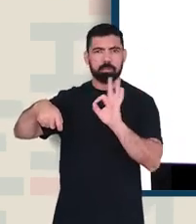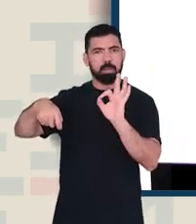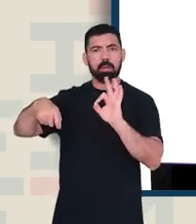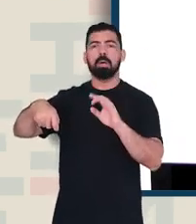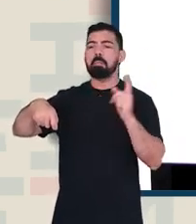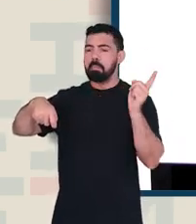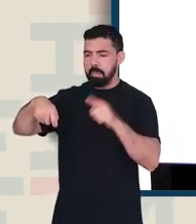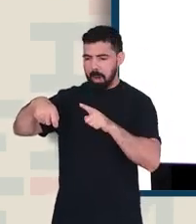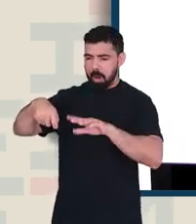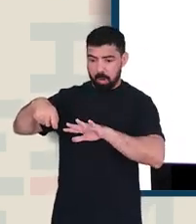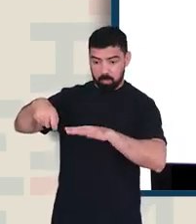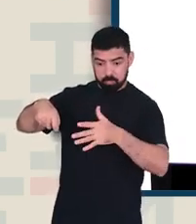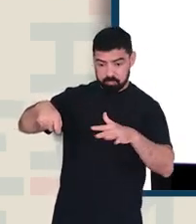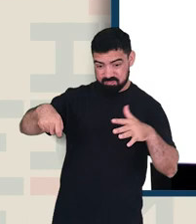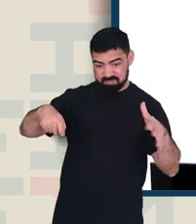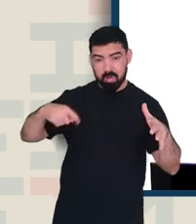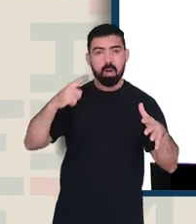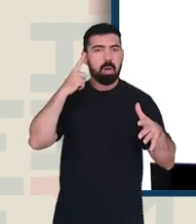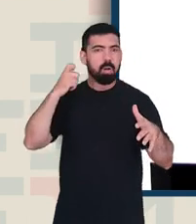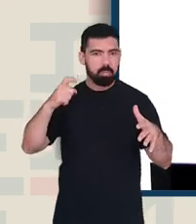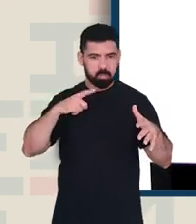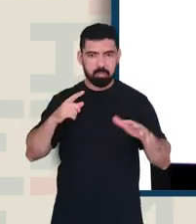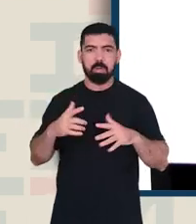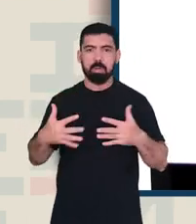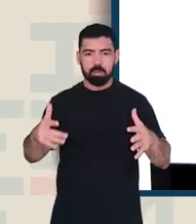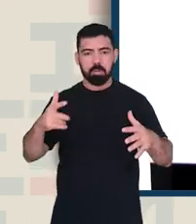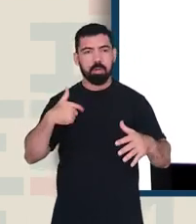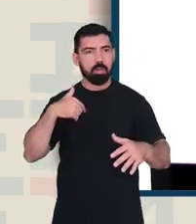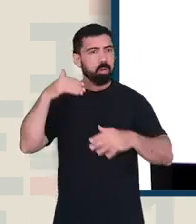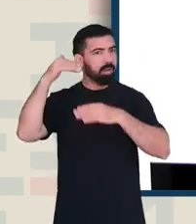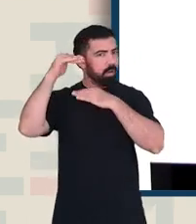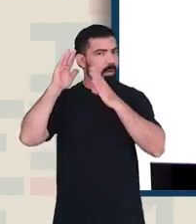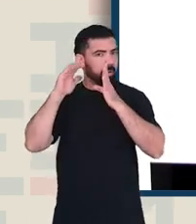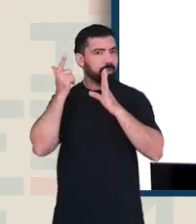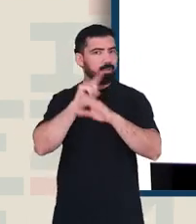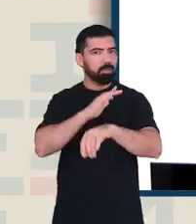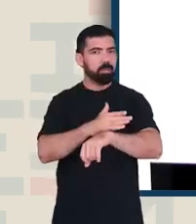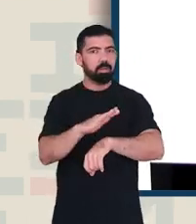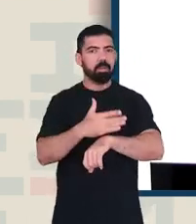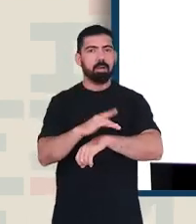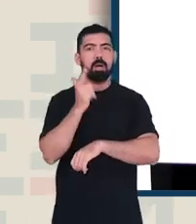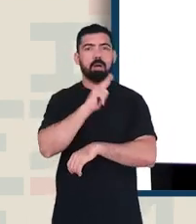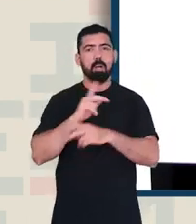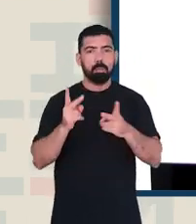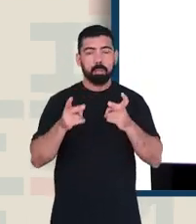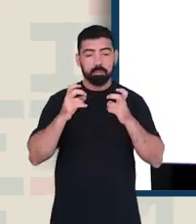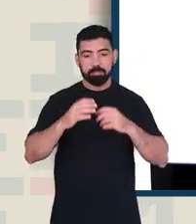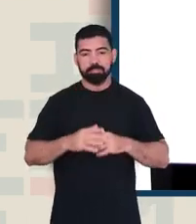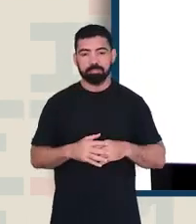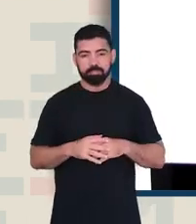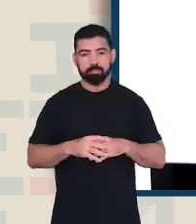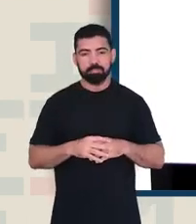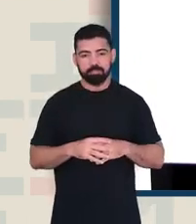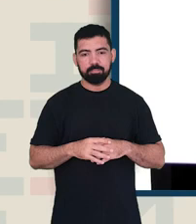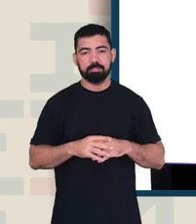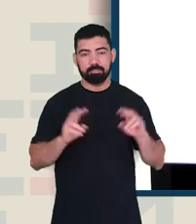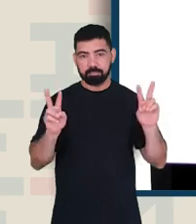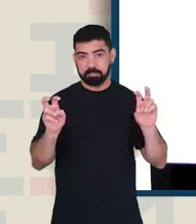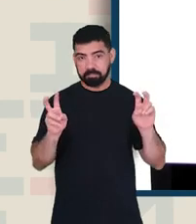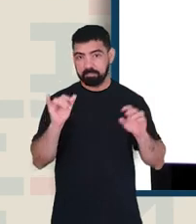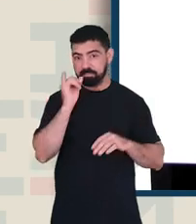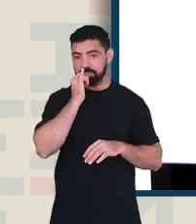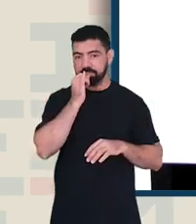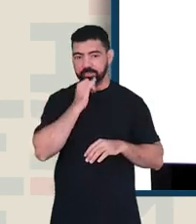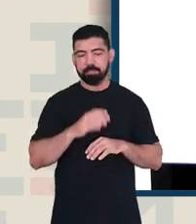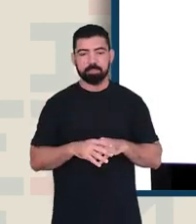primeiro momento onde eu aguço o ouvido, entre aspas, como se fosse